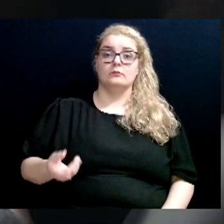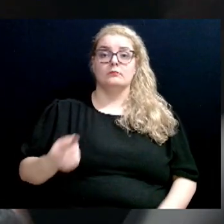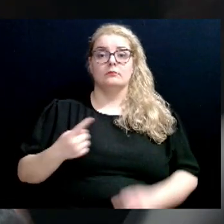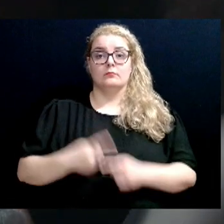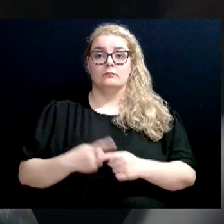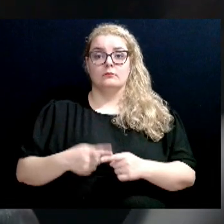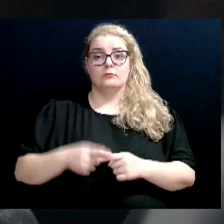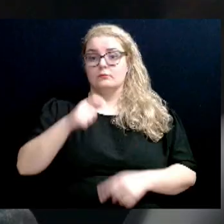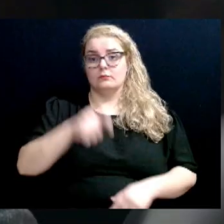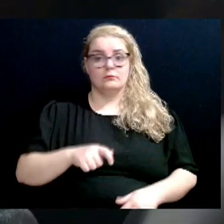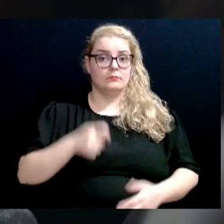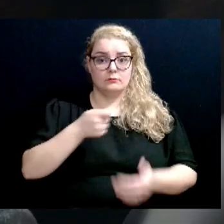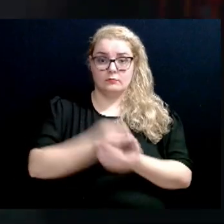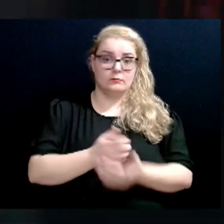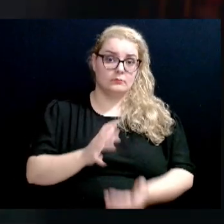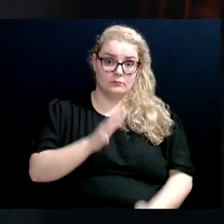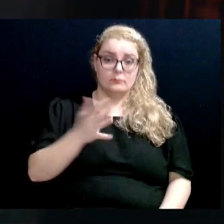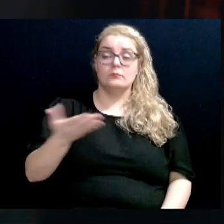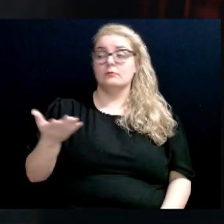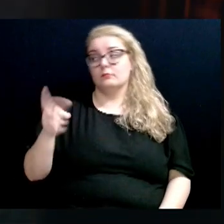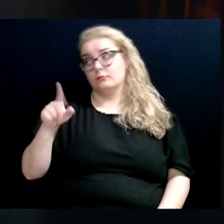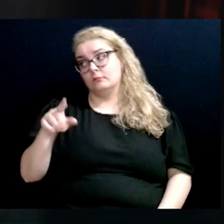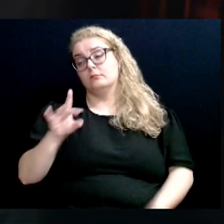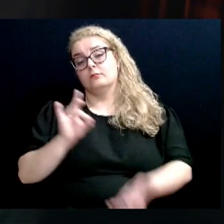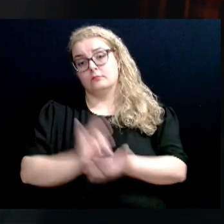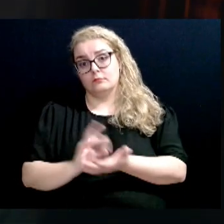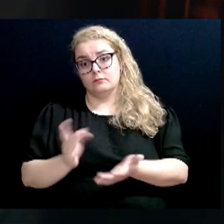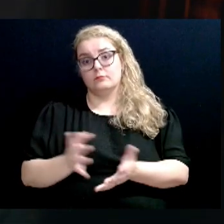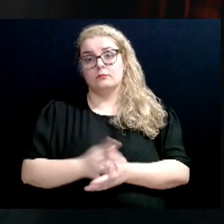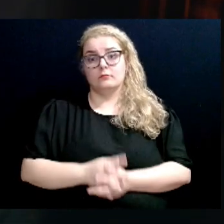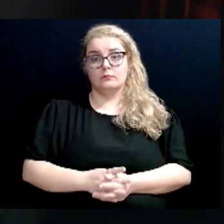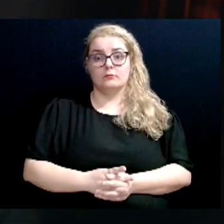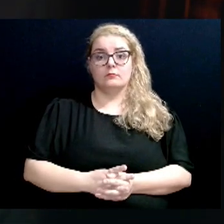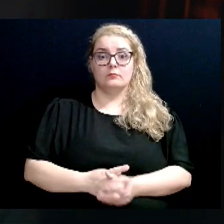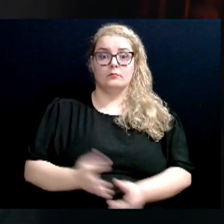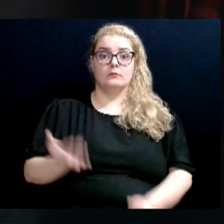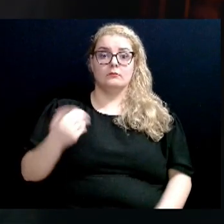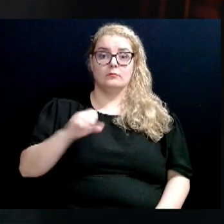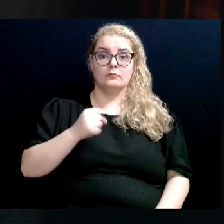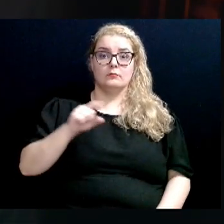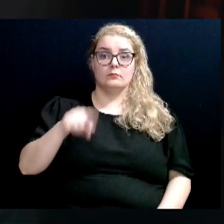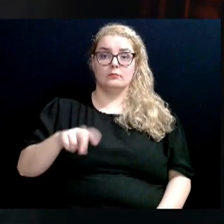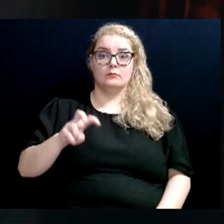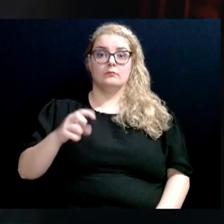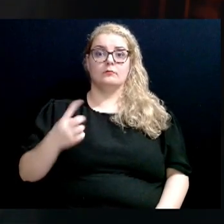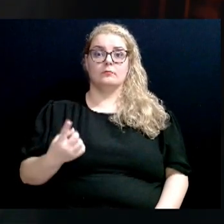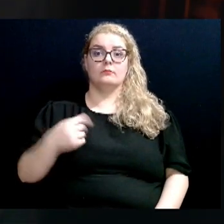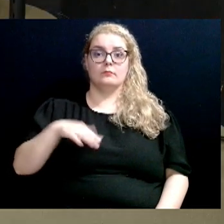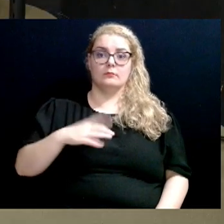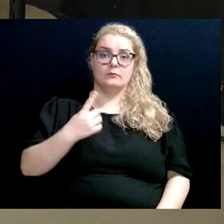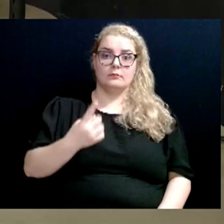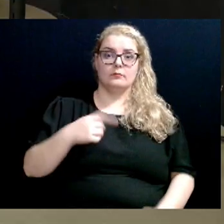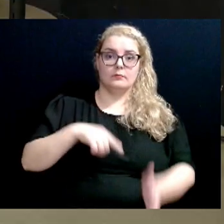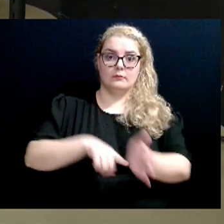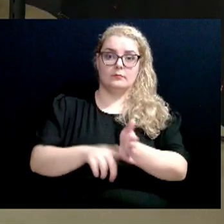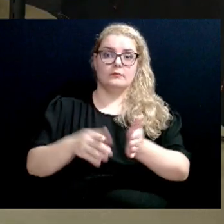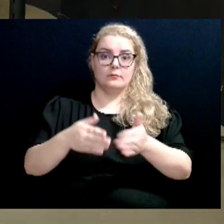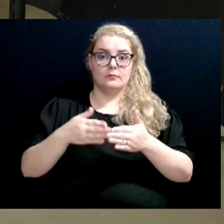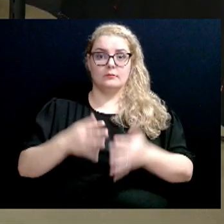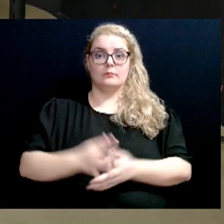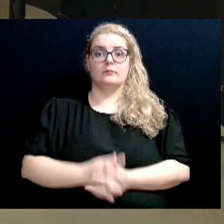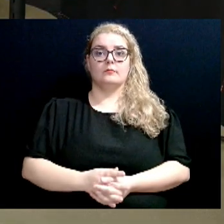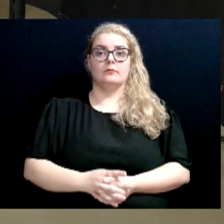contas, né? É verdade, é isso mesmo, gente. Vamos lá, 8h52, mais uma pergunta na tela, por favor, produção, pode colocar pra